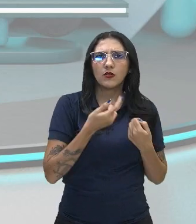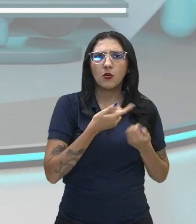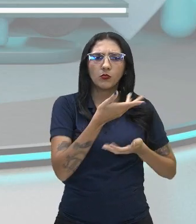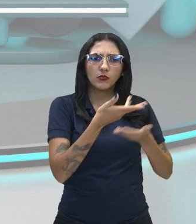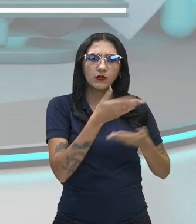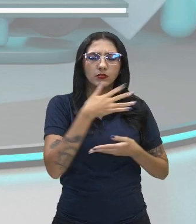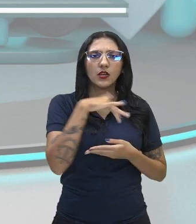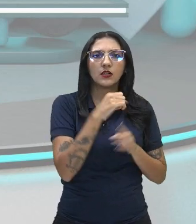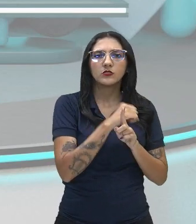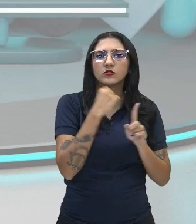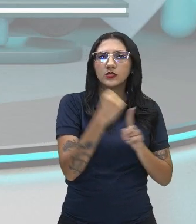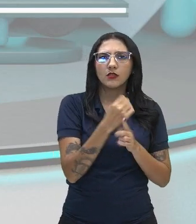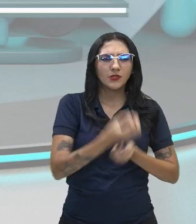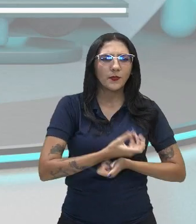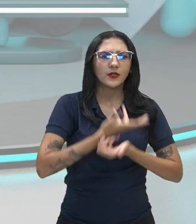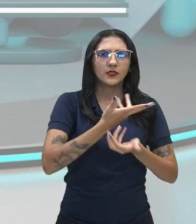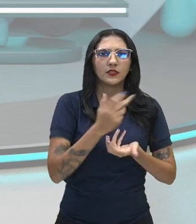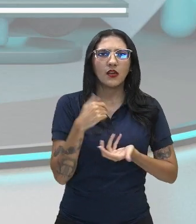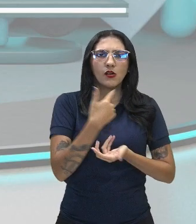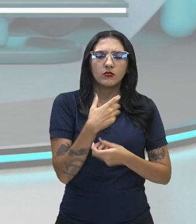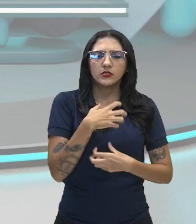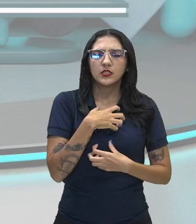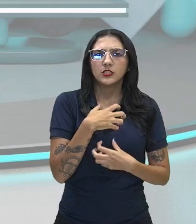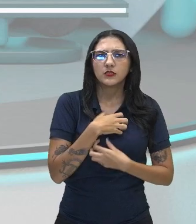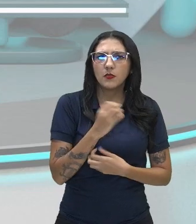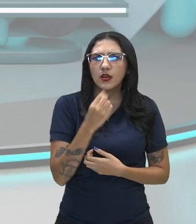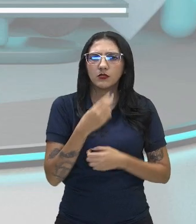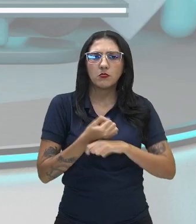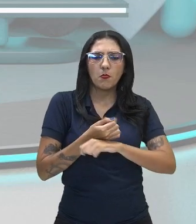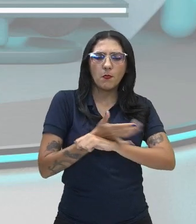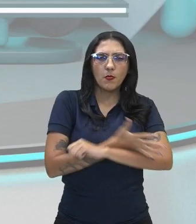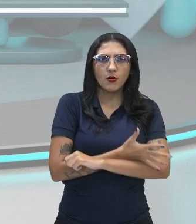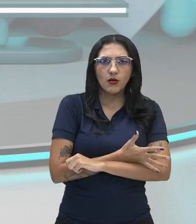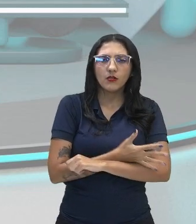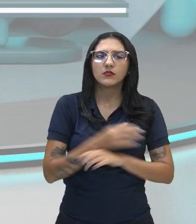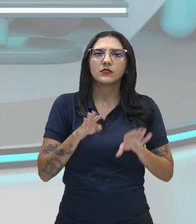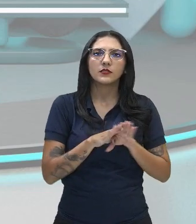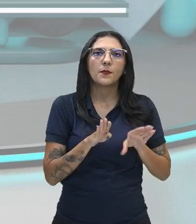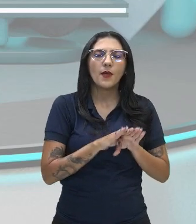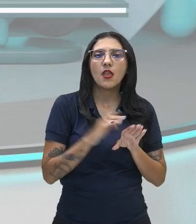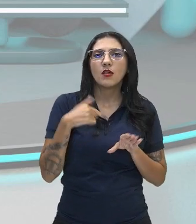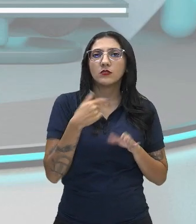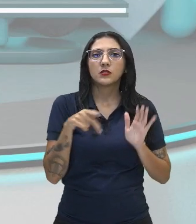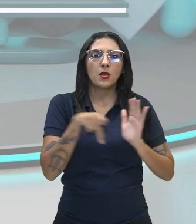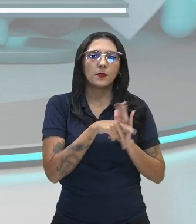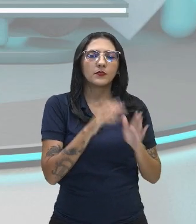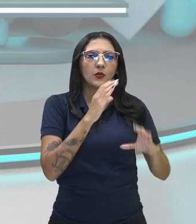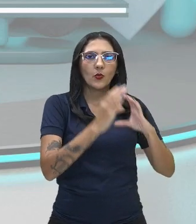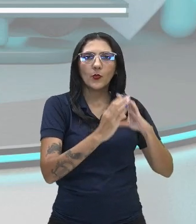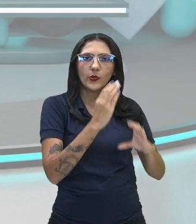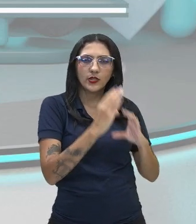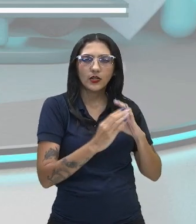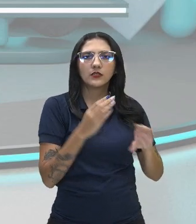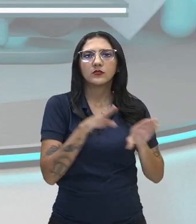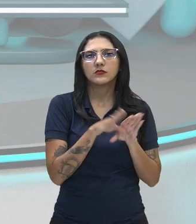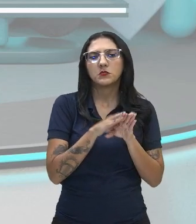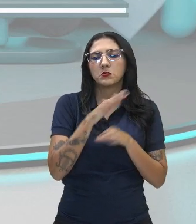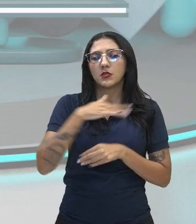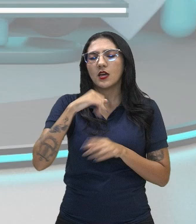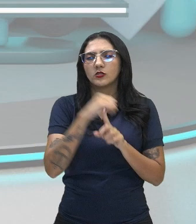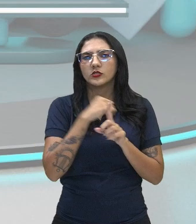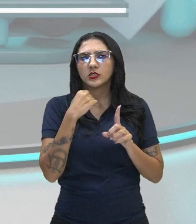sociais de expressar nossos sentimentos, nossas emoções, a nossa comunicação no meio social,